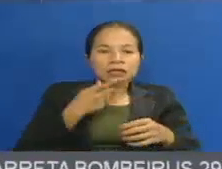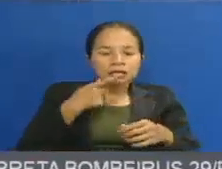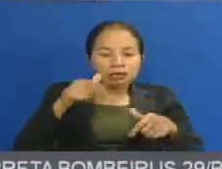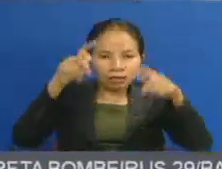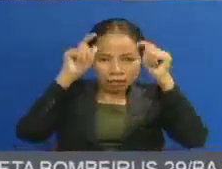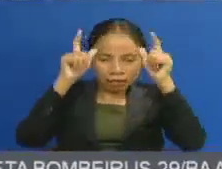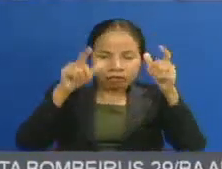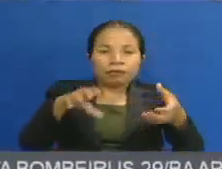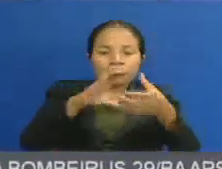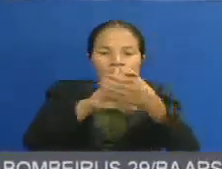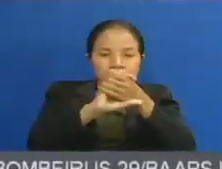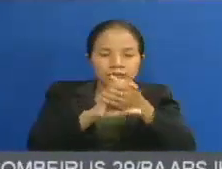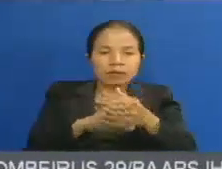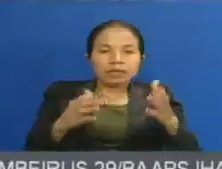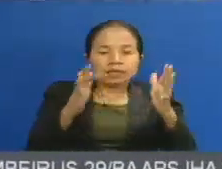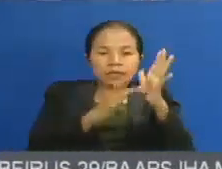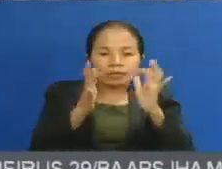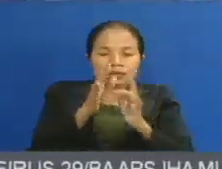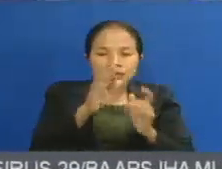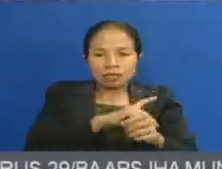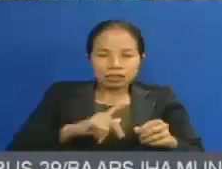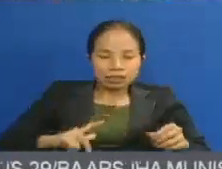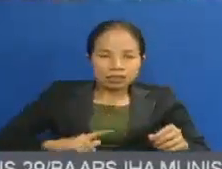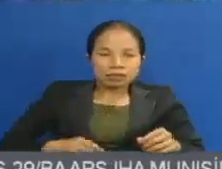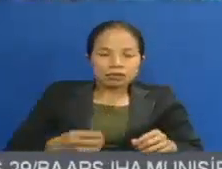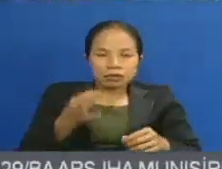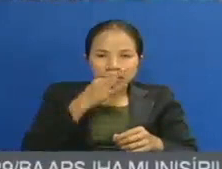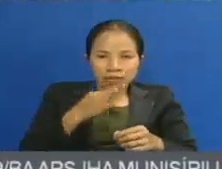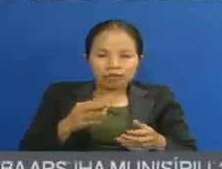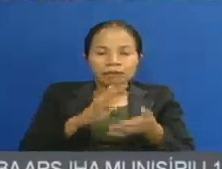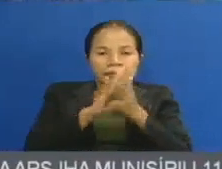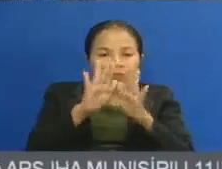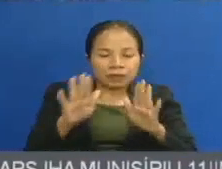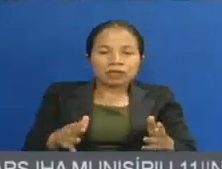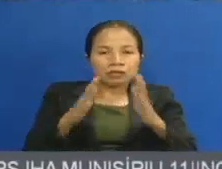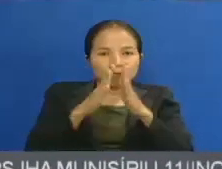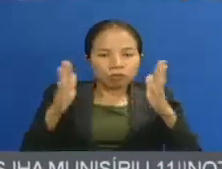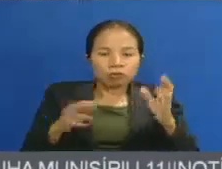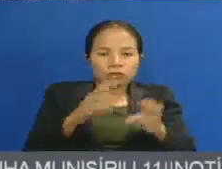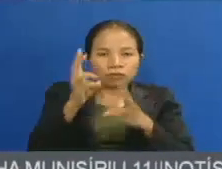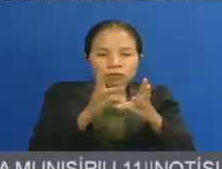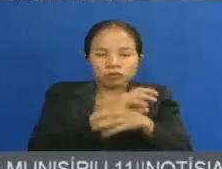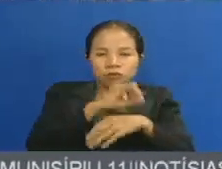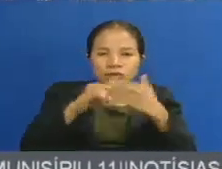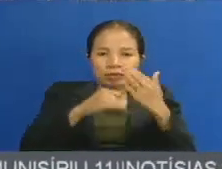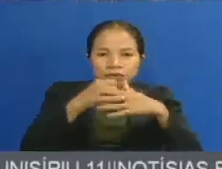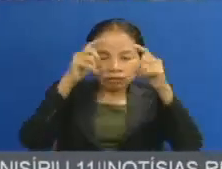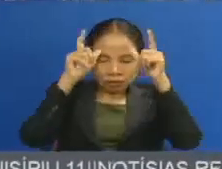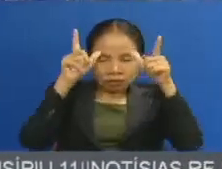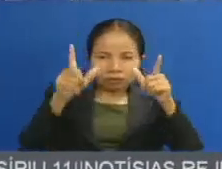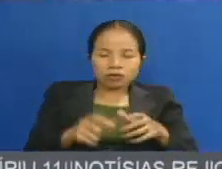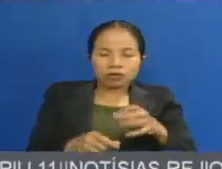o Cristo nia futar isin no rang hanesang, benção bot pa sarani sira e hamundo toma que inclui Timor-Leste.